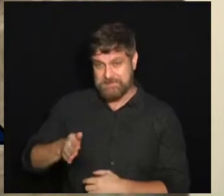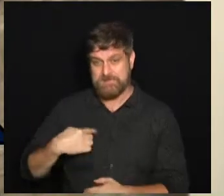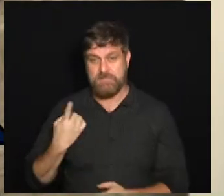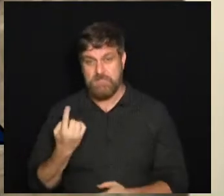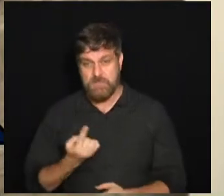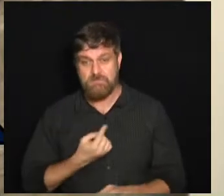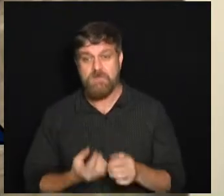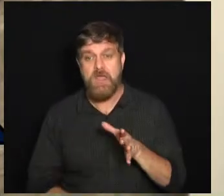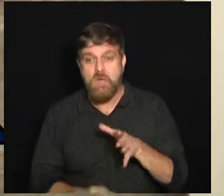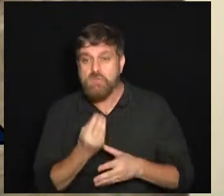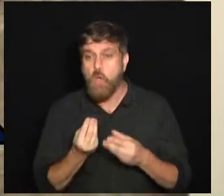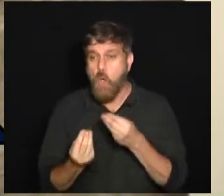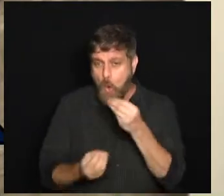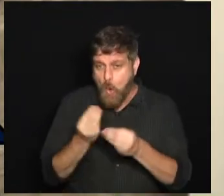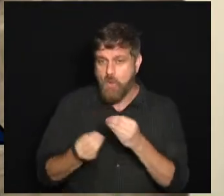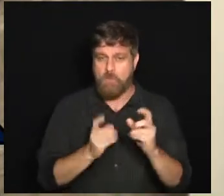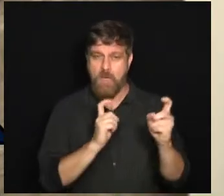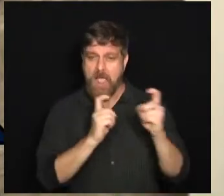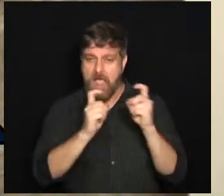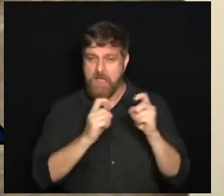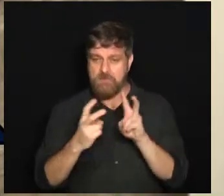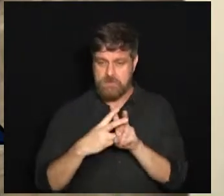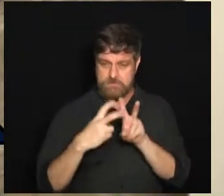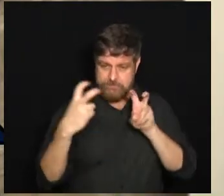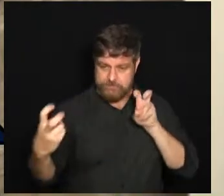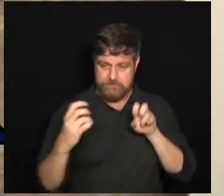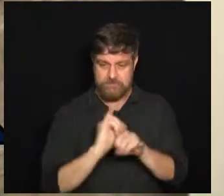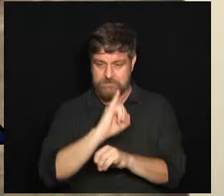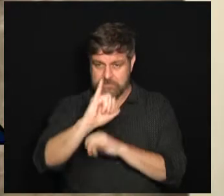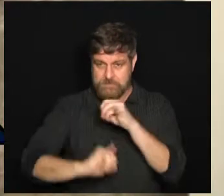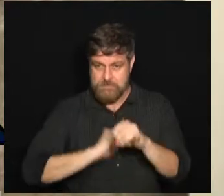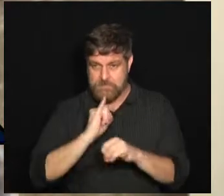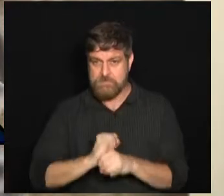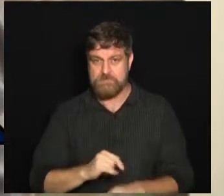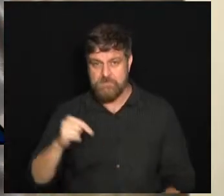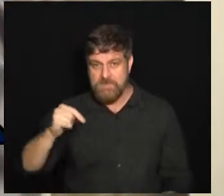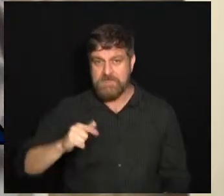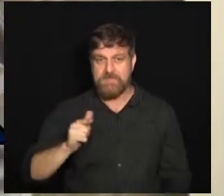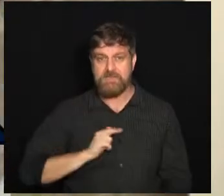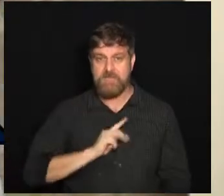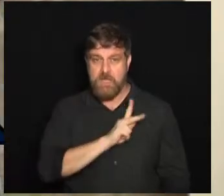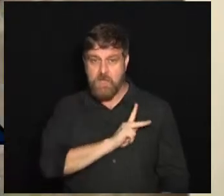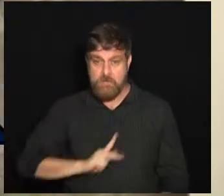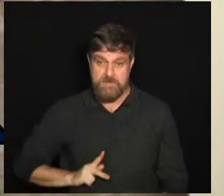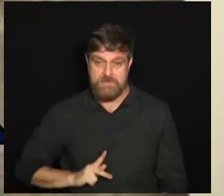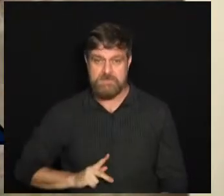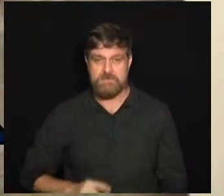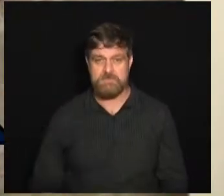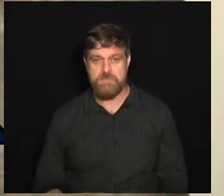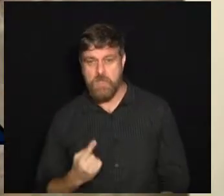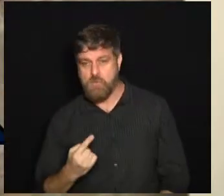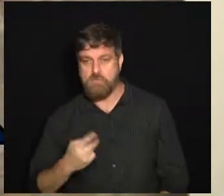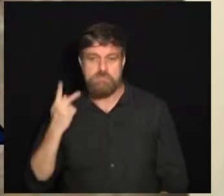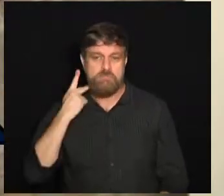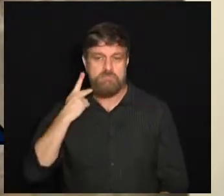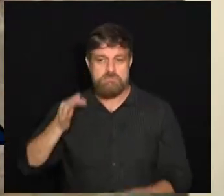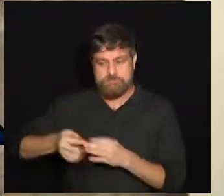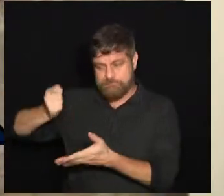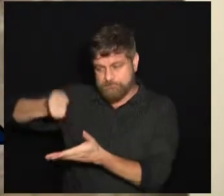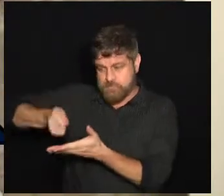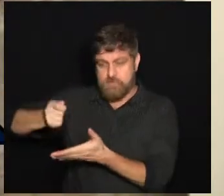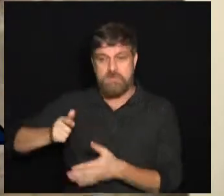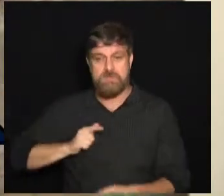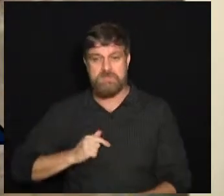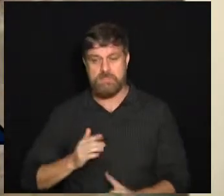nós realizaremos as reuniões remotas. Na casa ficará apenas o presidente, um procurador e